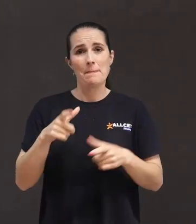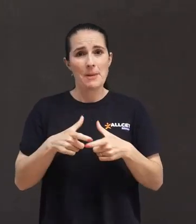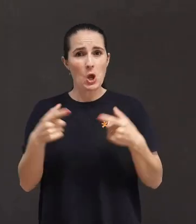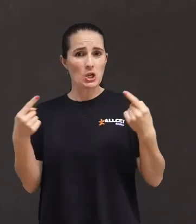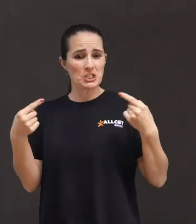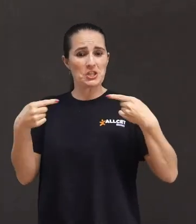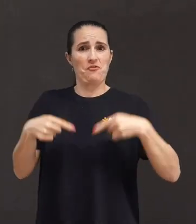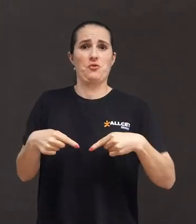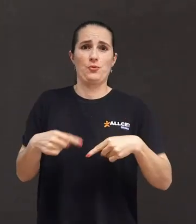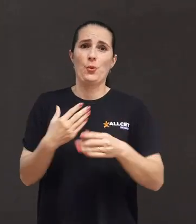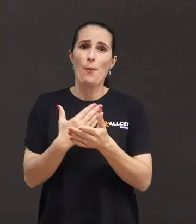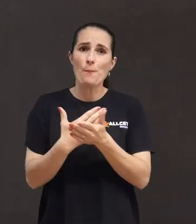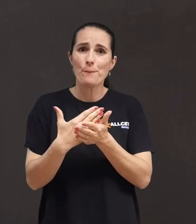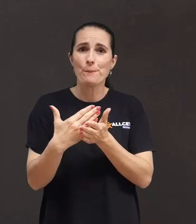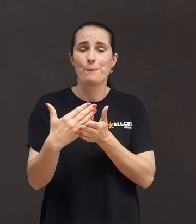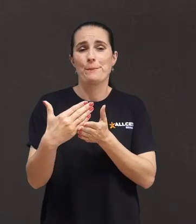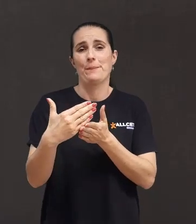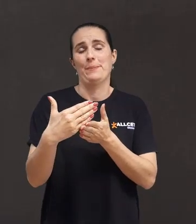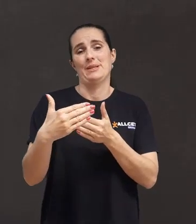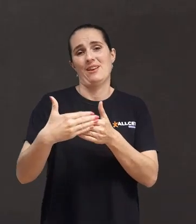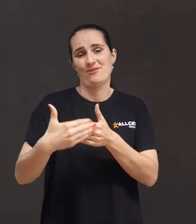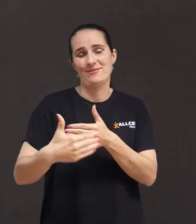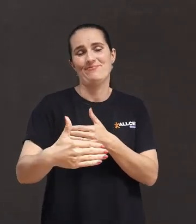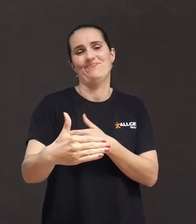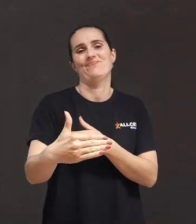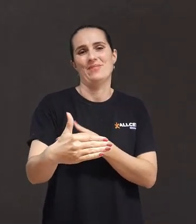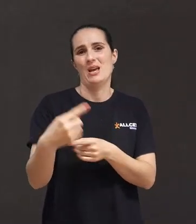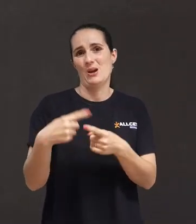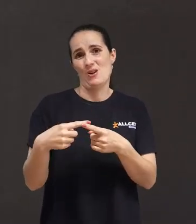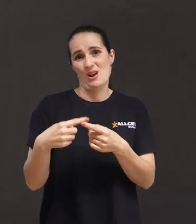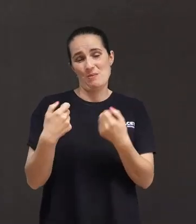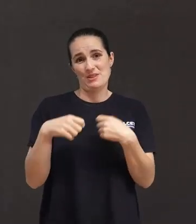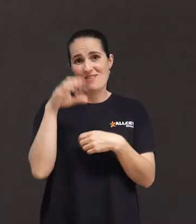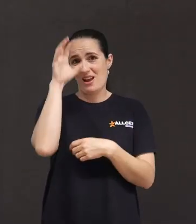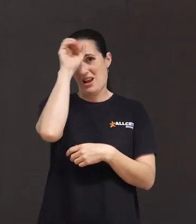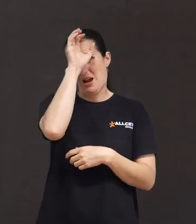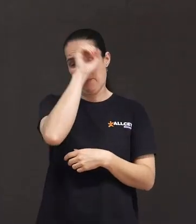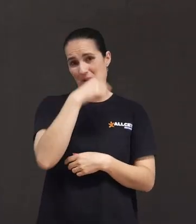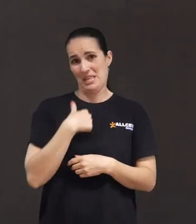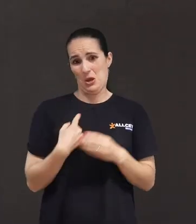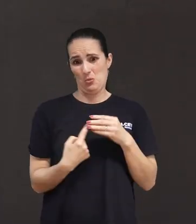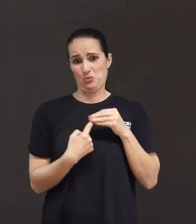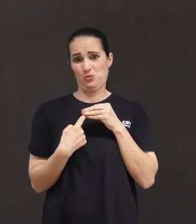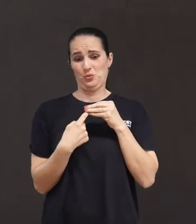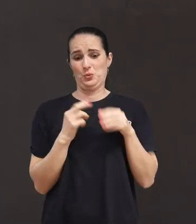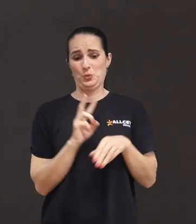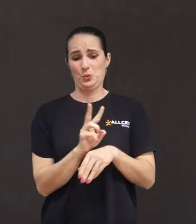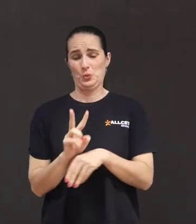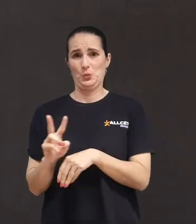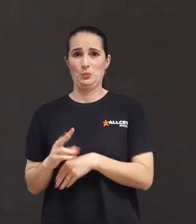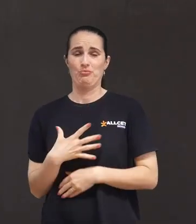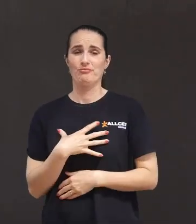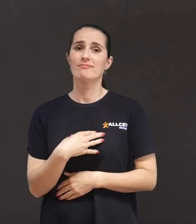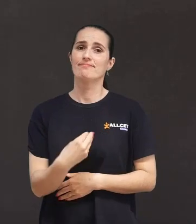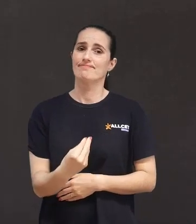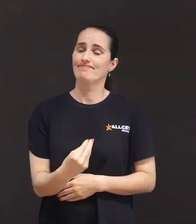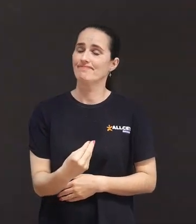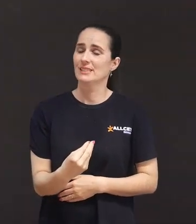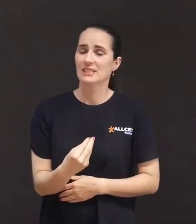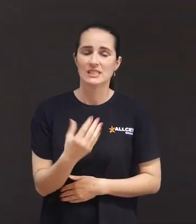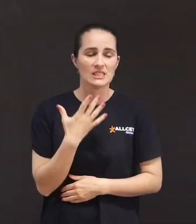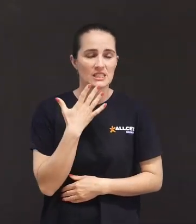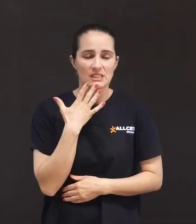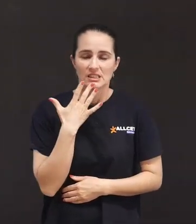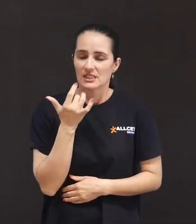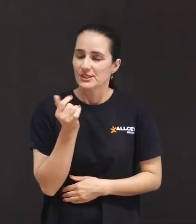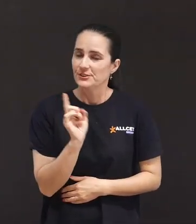daquele momento, porque eu ia aprender a viver sozinha, eu e os meus filhos. E não é fácil. Eu